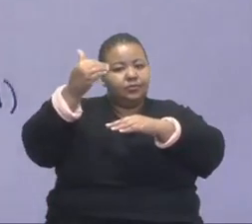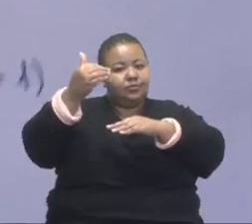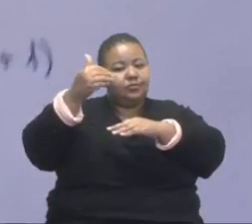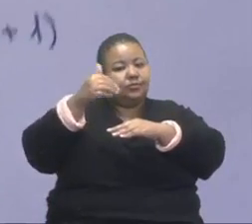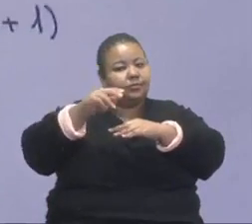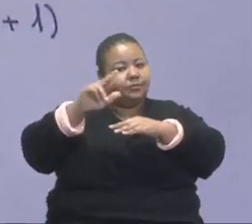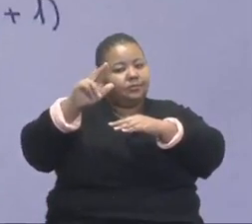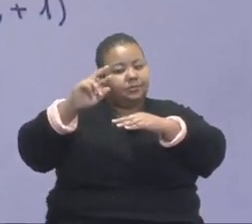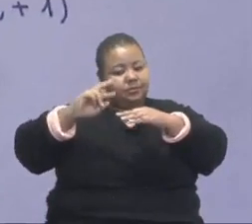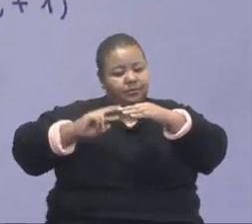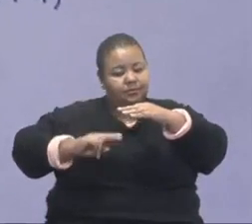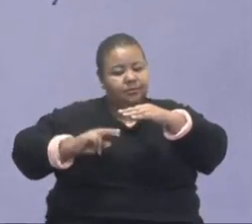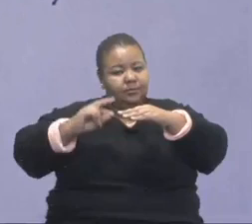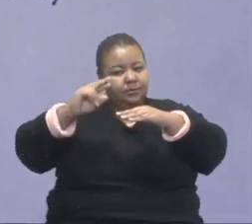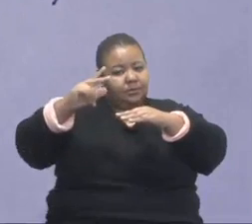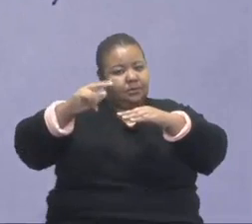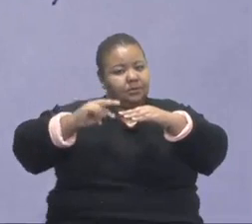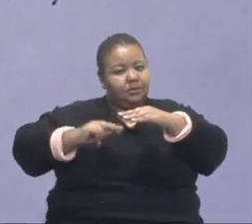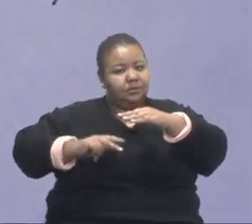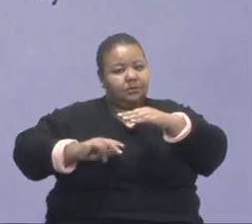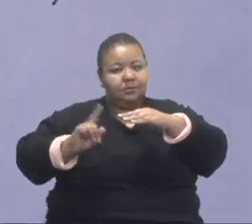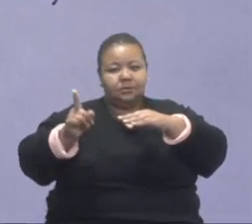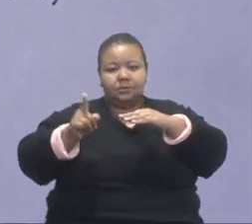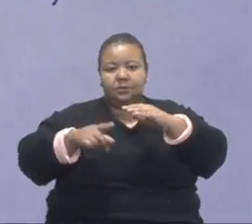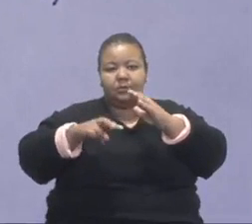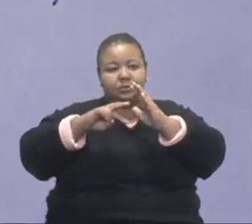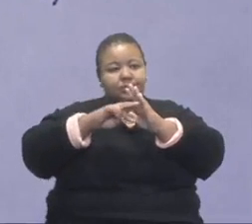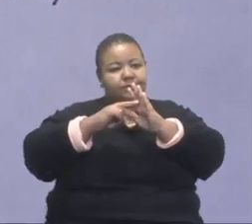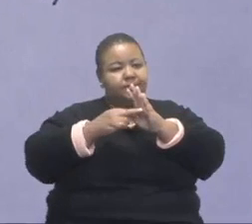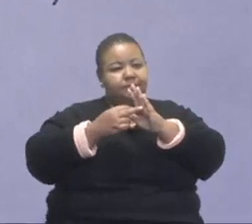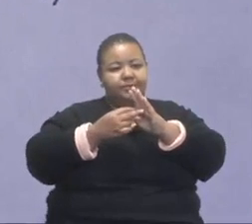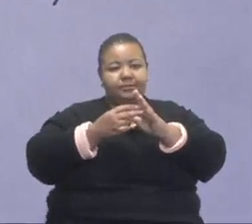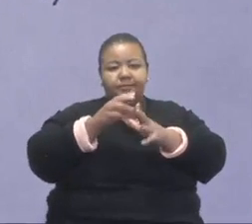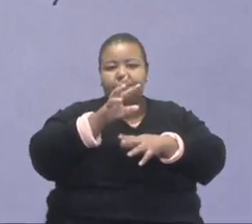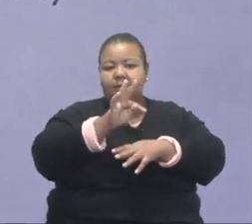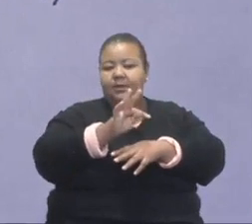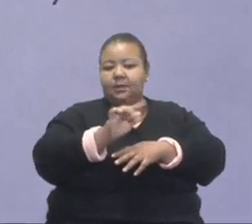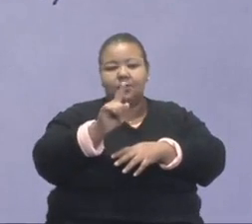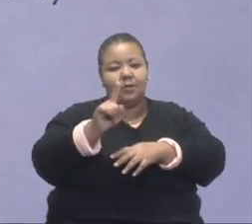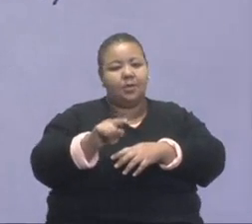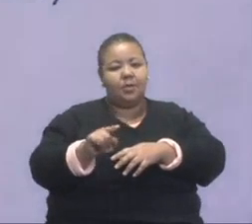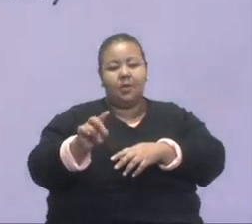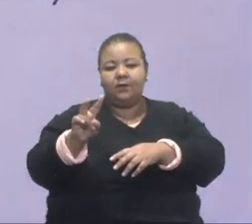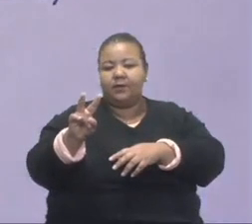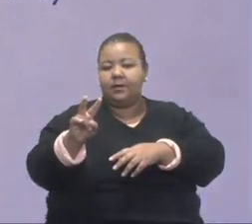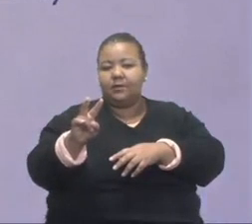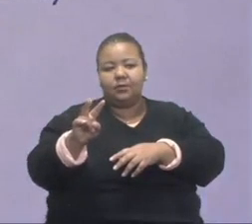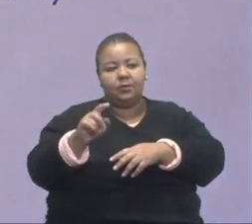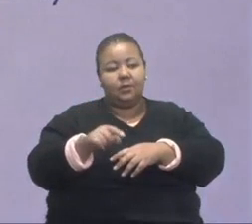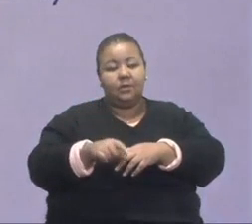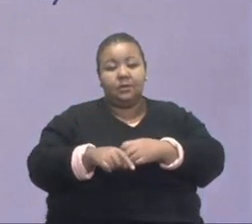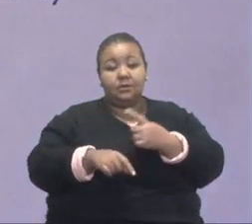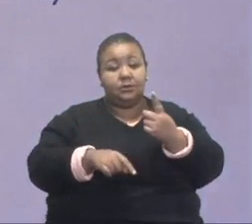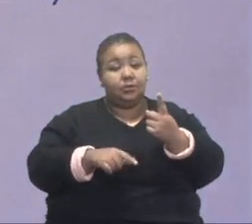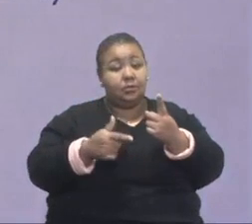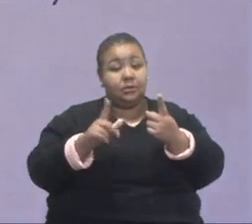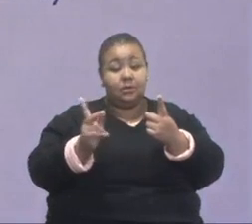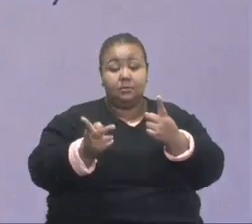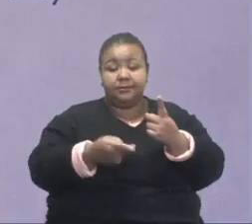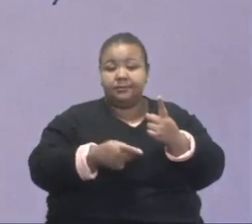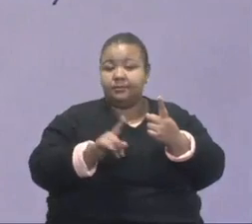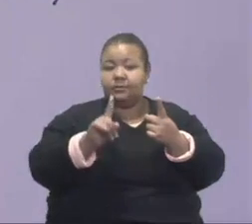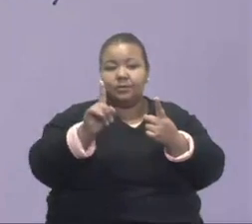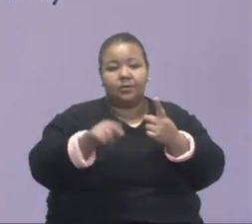resultado. Logo, não satisfez a primeira condição. Se não satisfez uma condição, já não